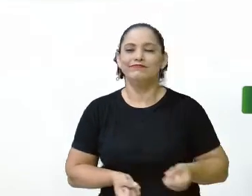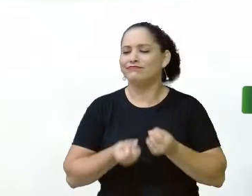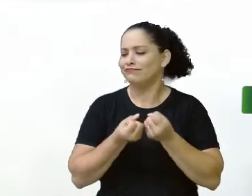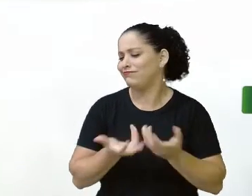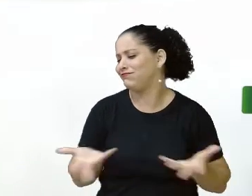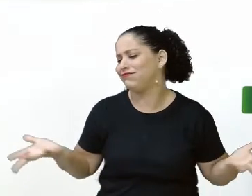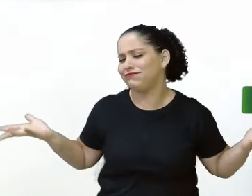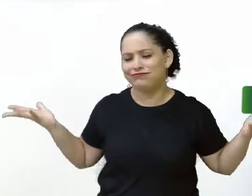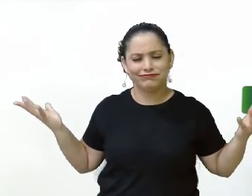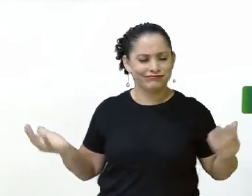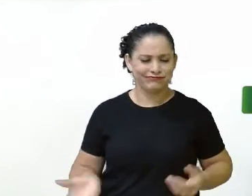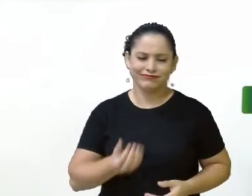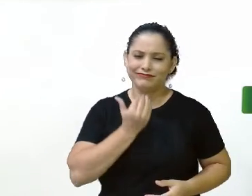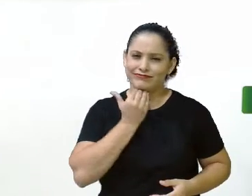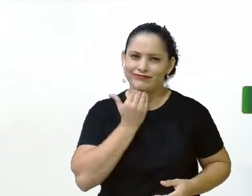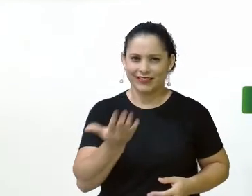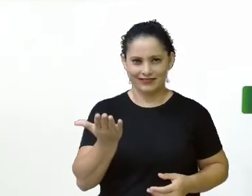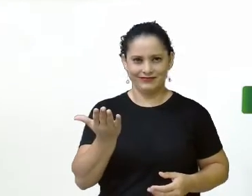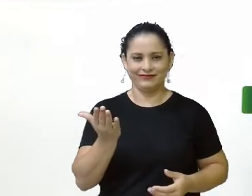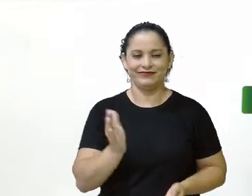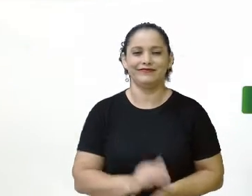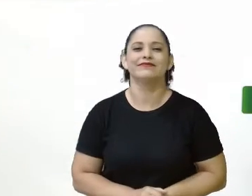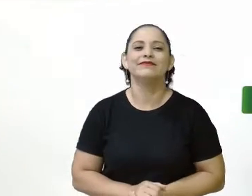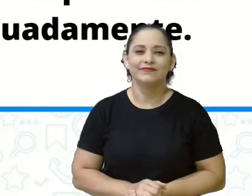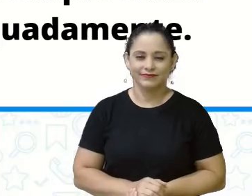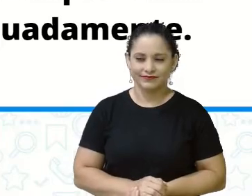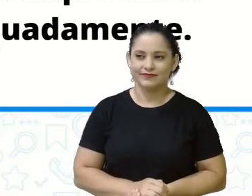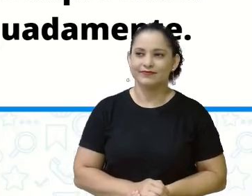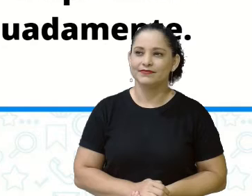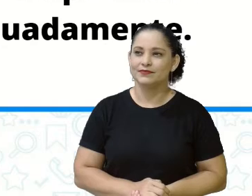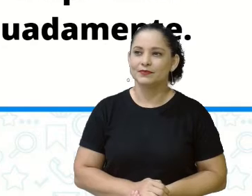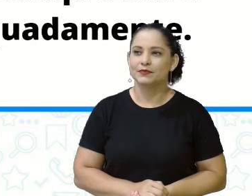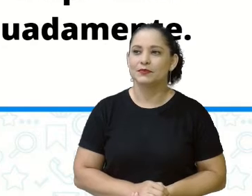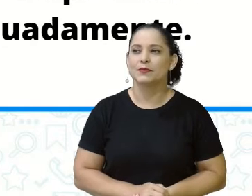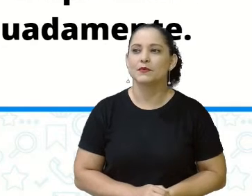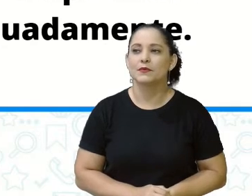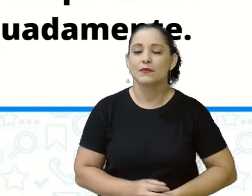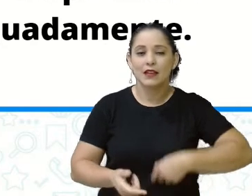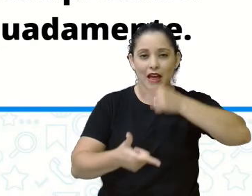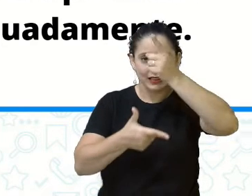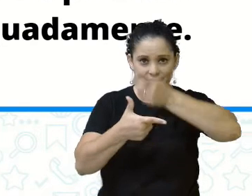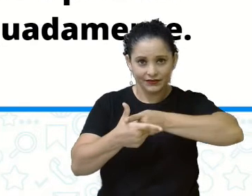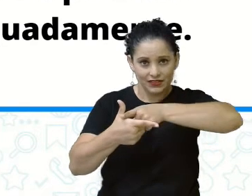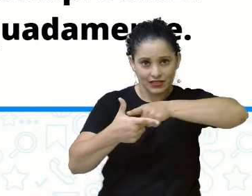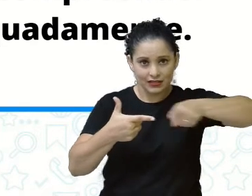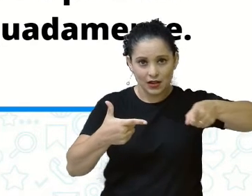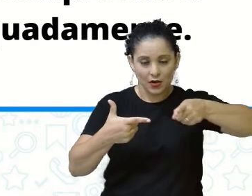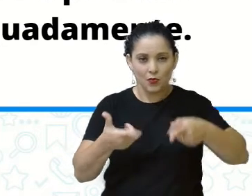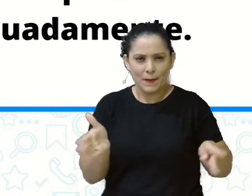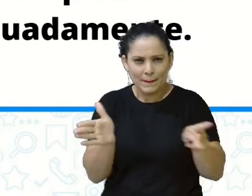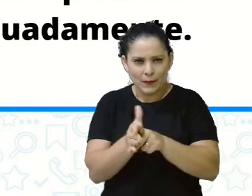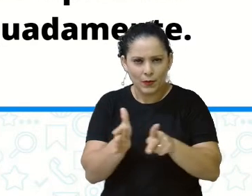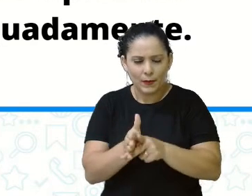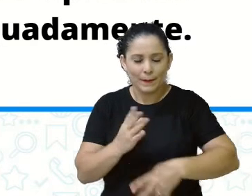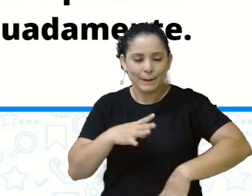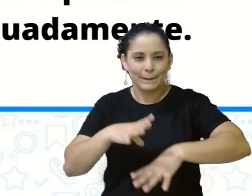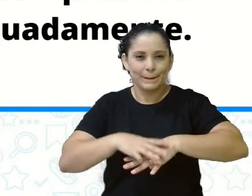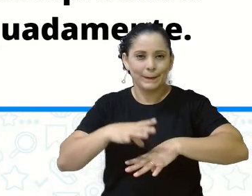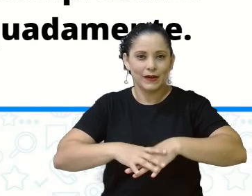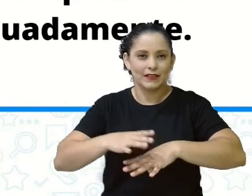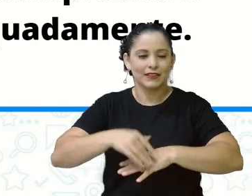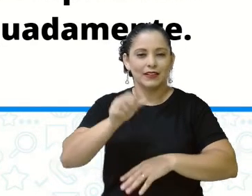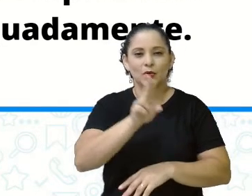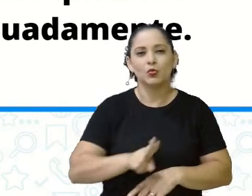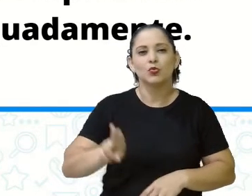de número. Tranquilo? Vamos continuar. A divisão é a operação matemática utilizada